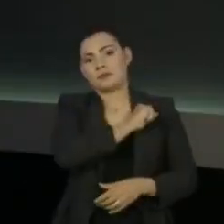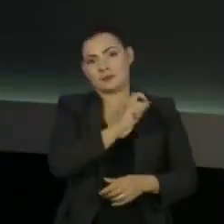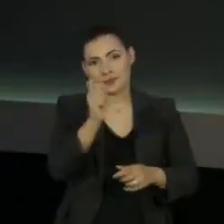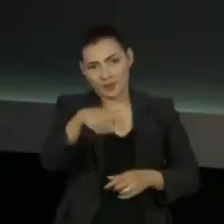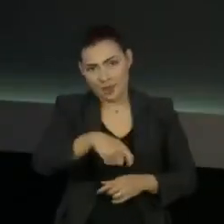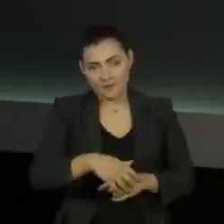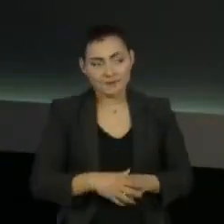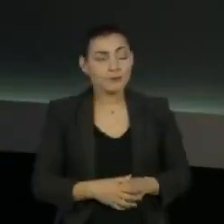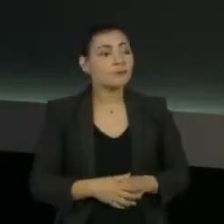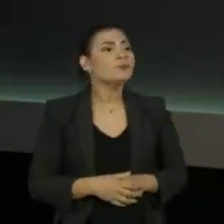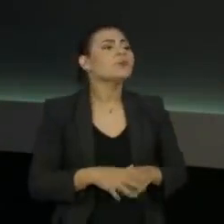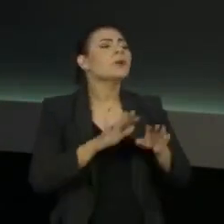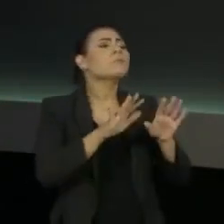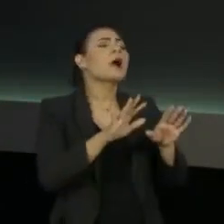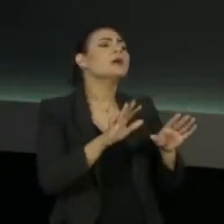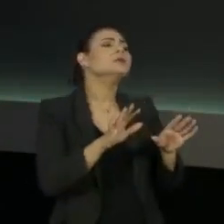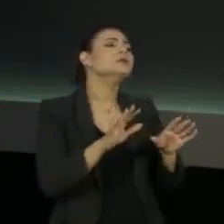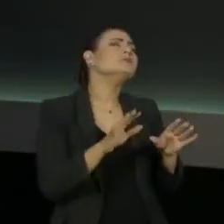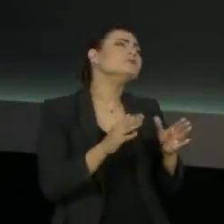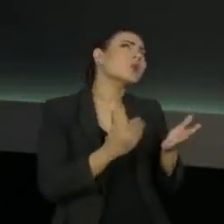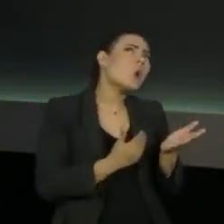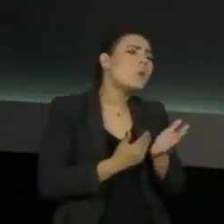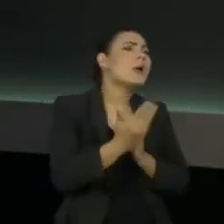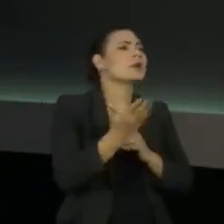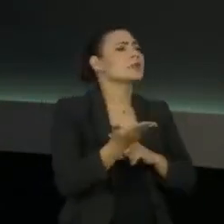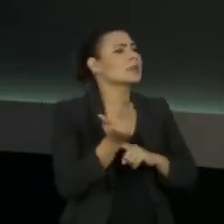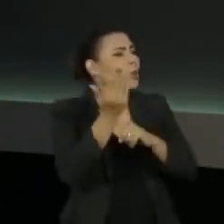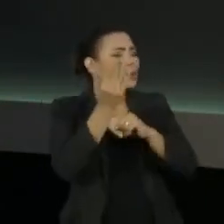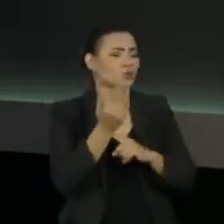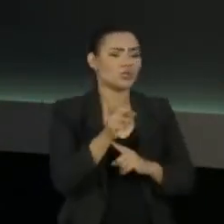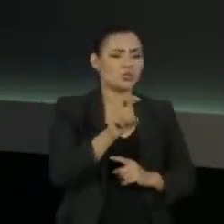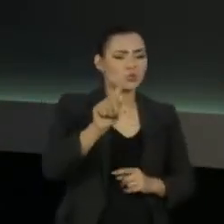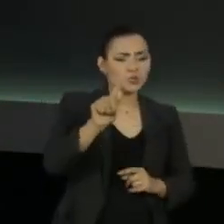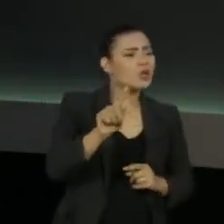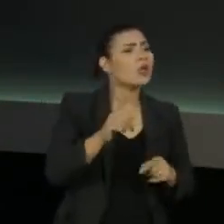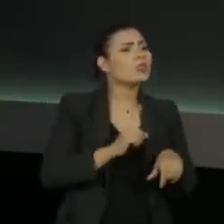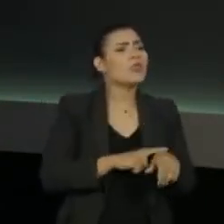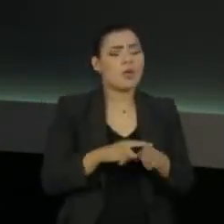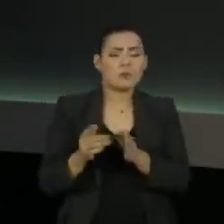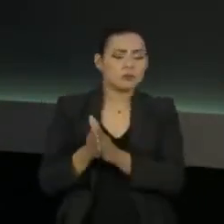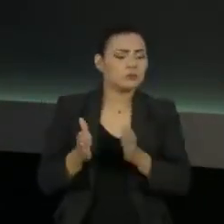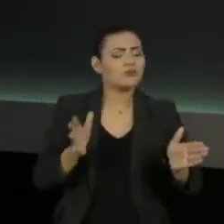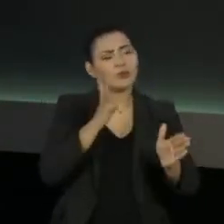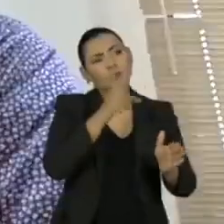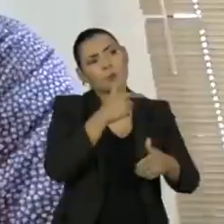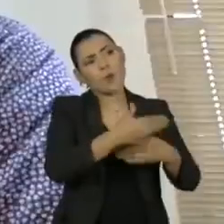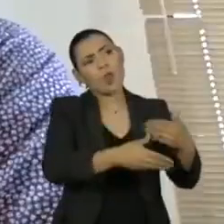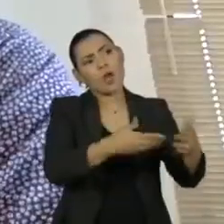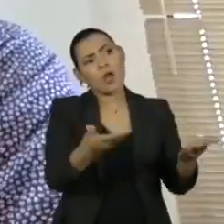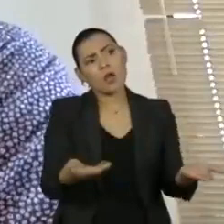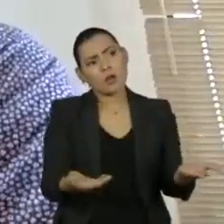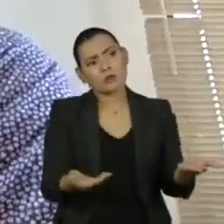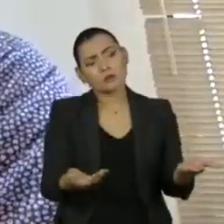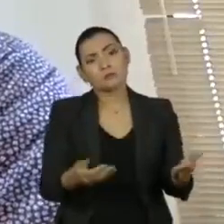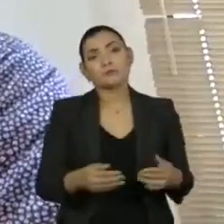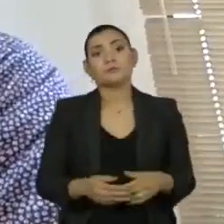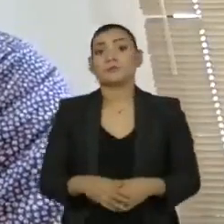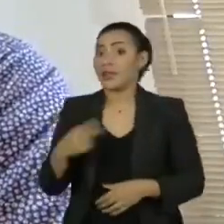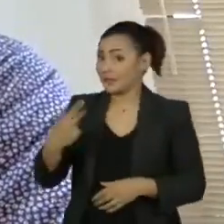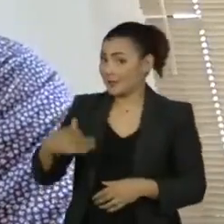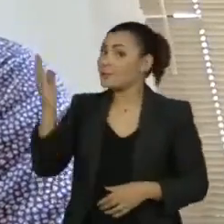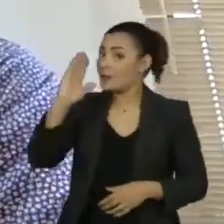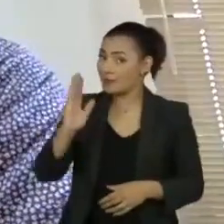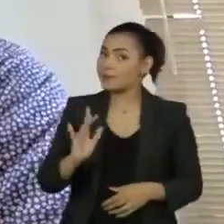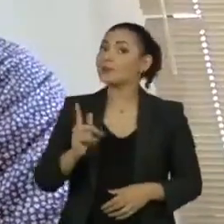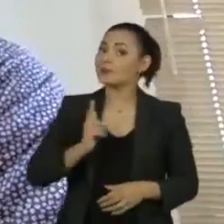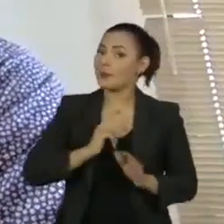gente fala de implantação dessa tecnologia, de quanto tempo nós estamos falando? Bom, vamos considerar que aqui no Brasil